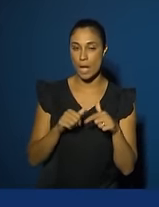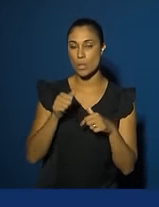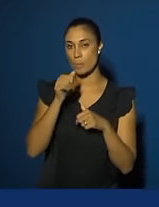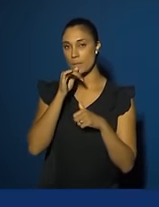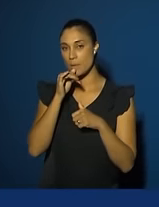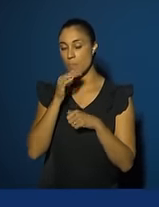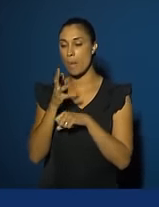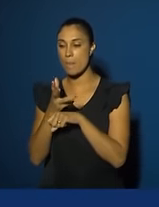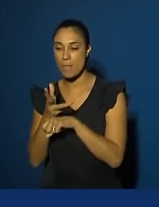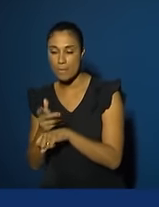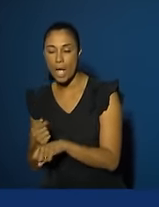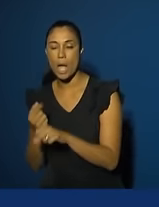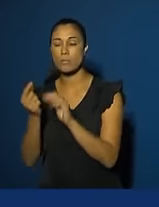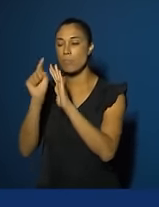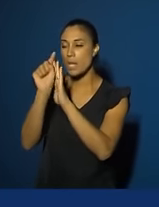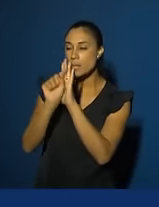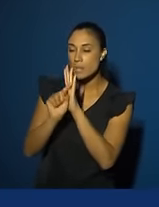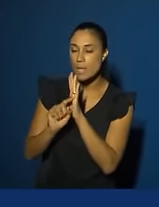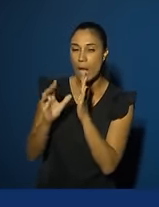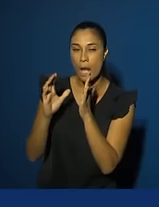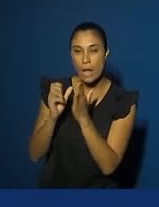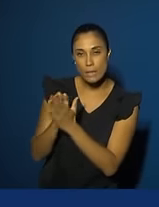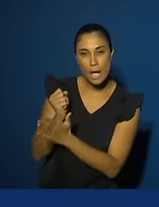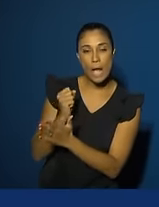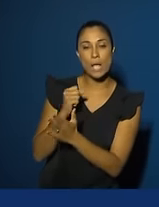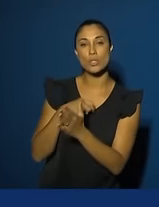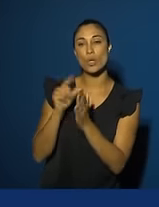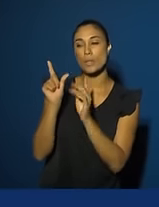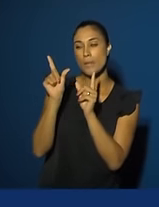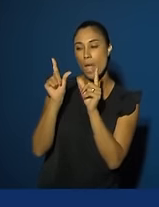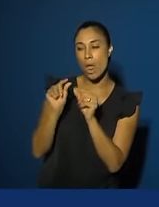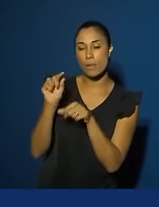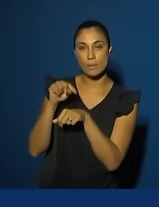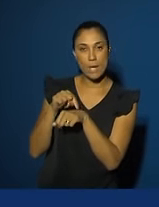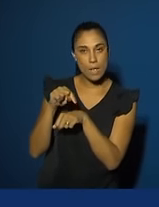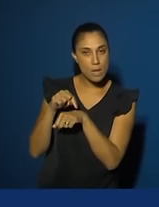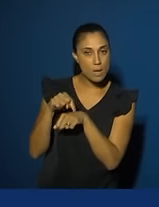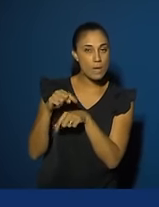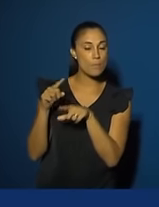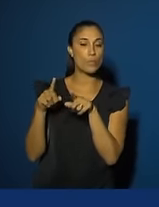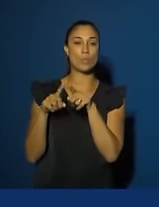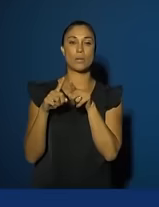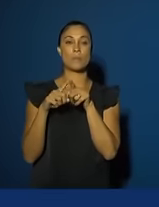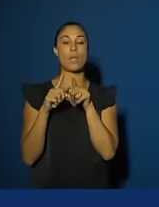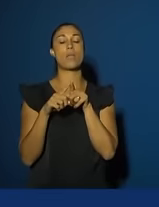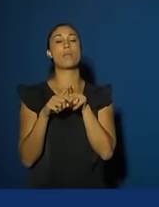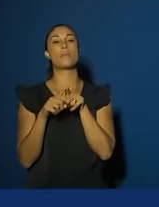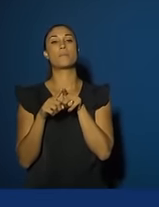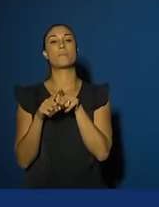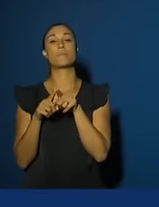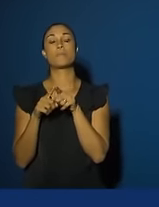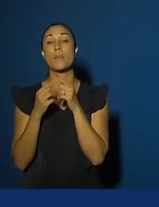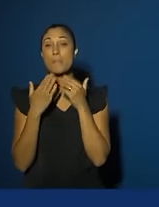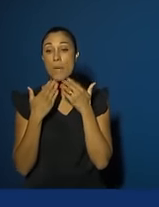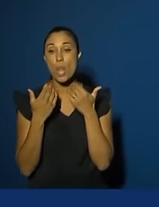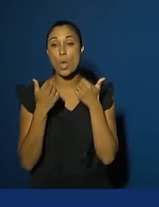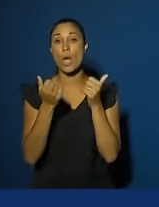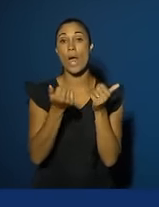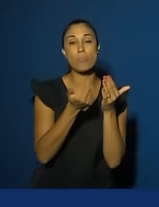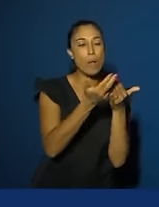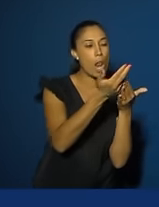Abrir dado verificar cadastro otimizar a utilização dos recursos aprimorar